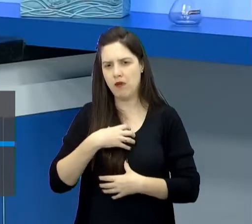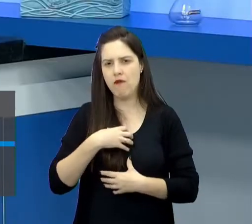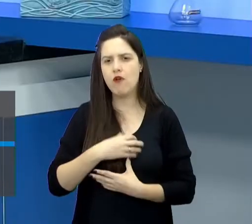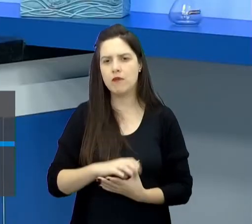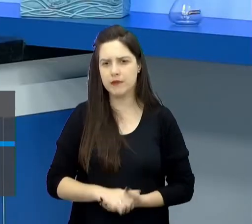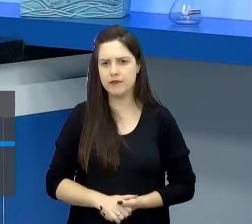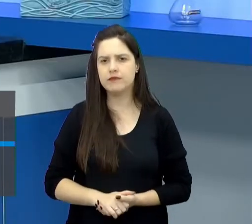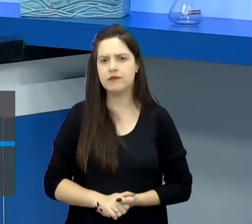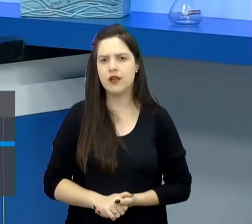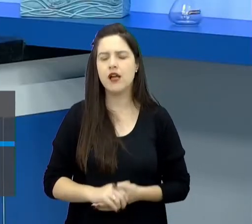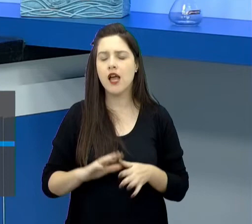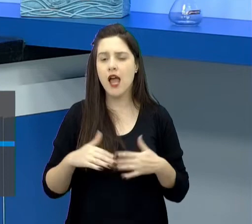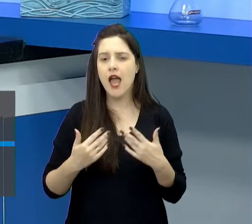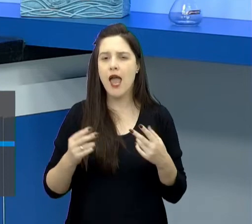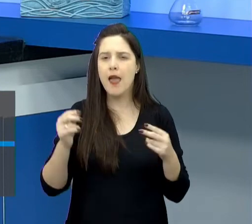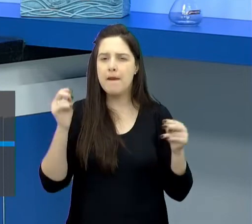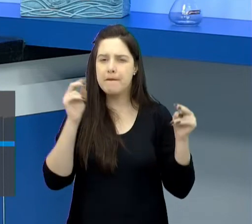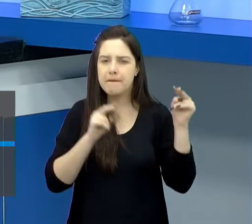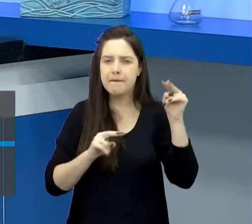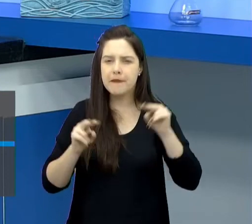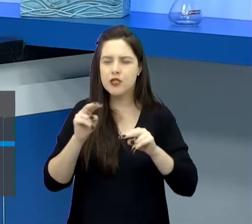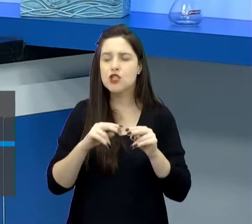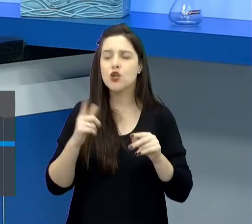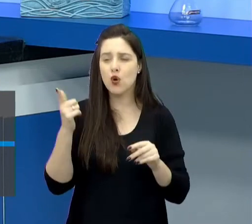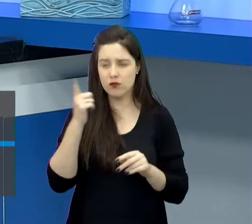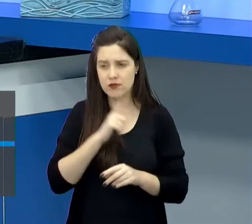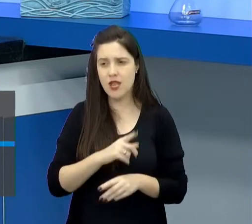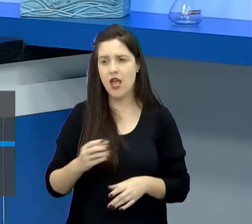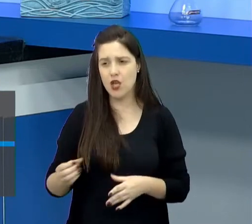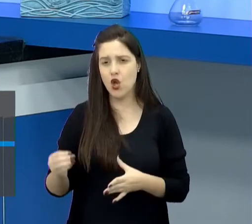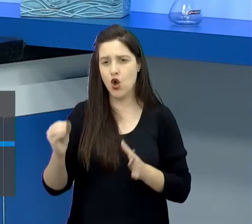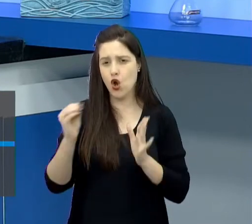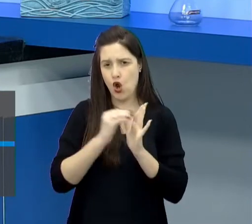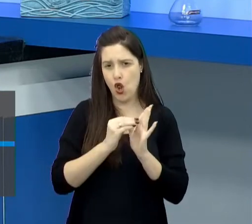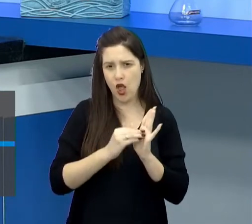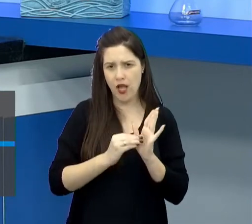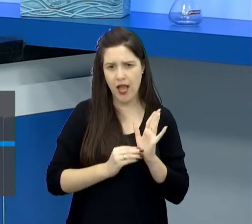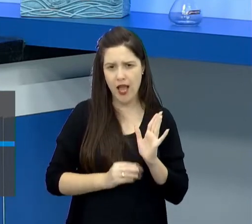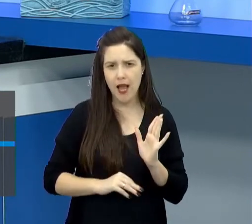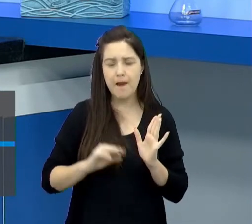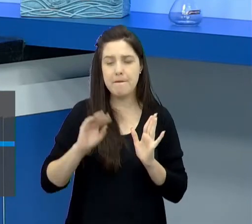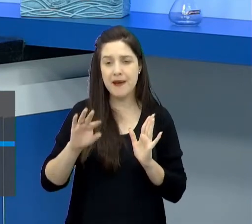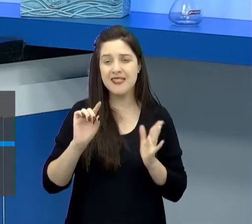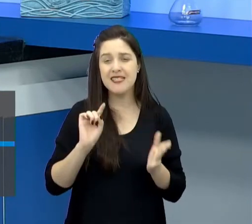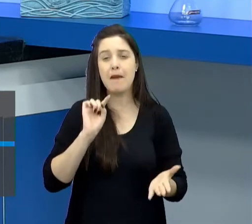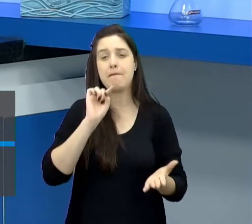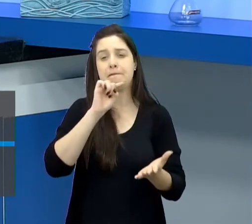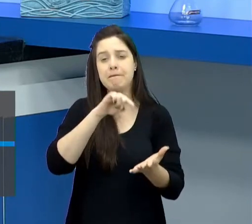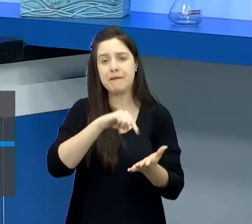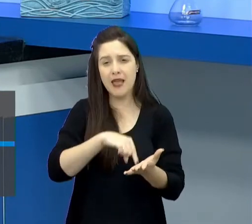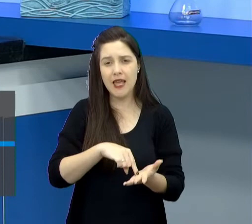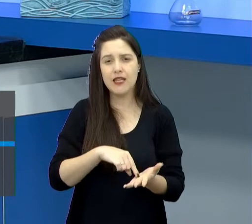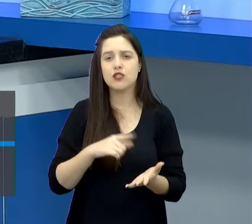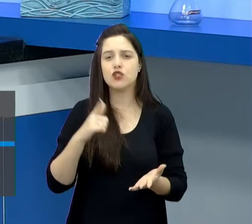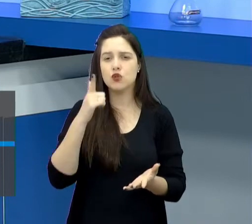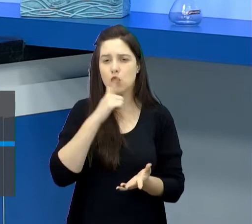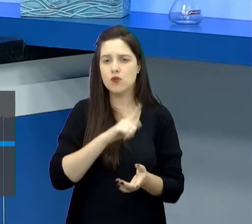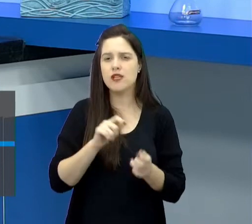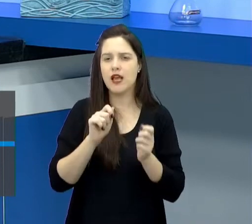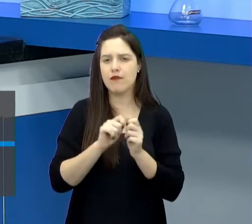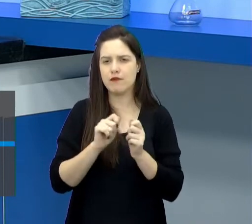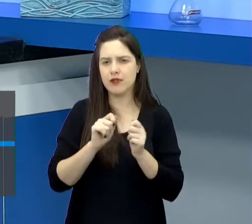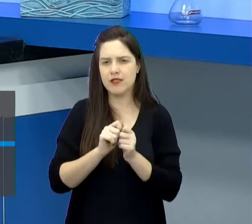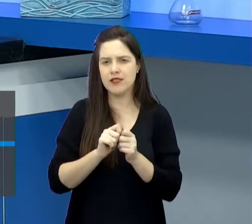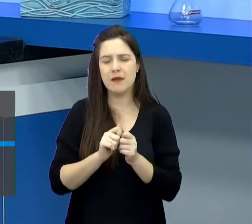é previsível a gente consegue colocar, claro, né? E ele falou que essa meta, essa previsão a gente consegue fazer,